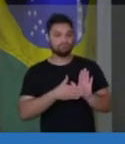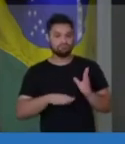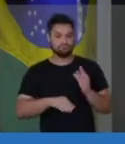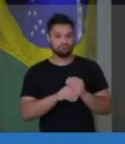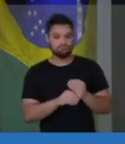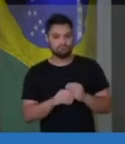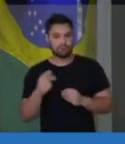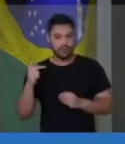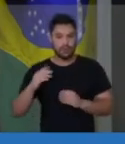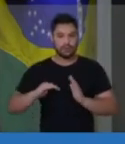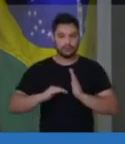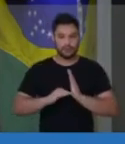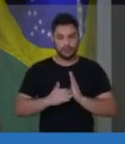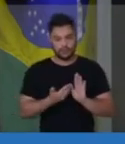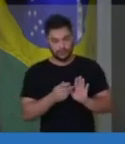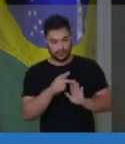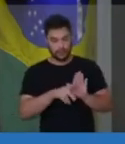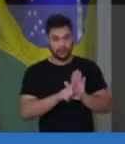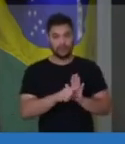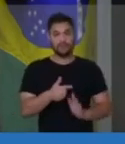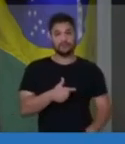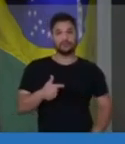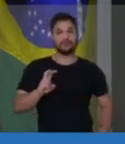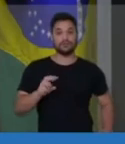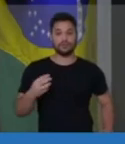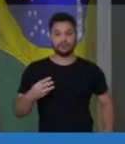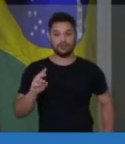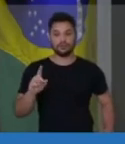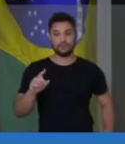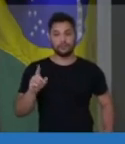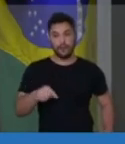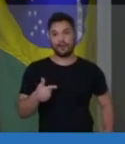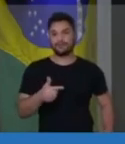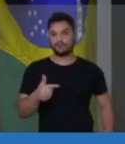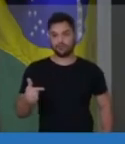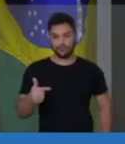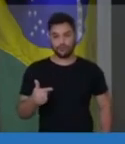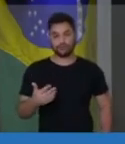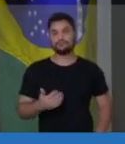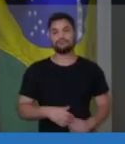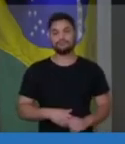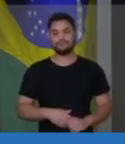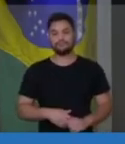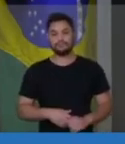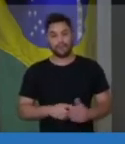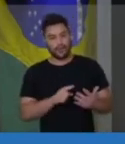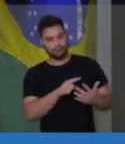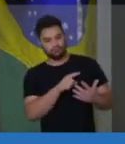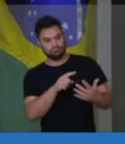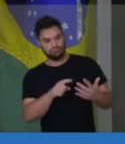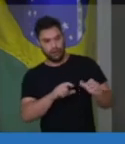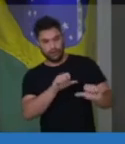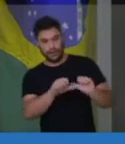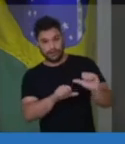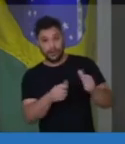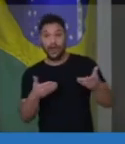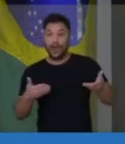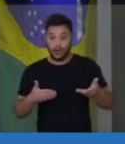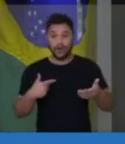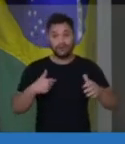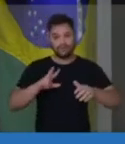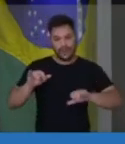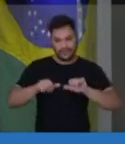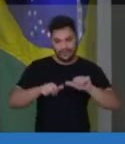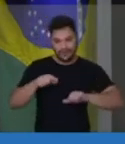Senado Federal ao projeto de lei 2253 de 2022, as quais são objeto de descrição neste